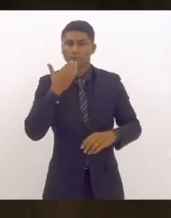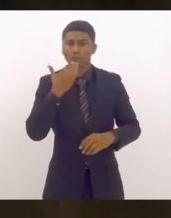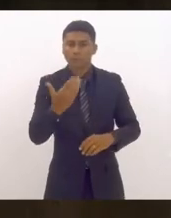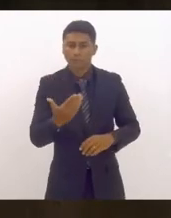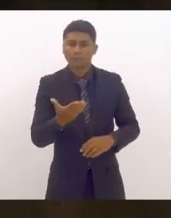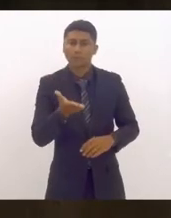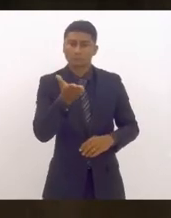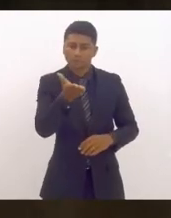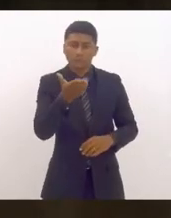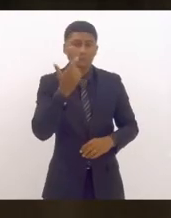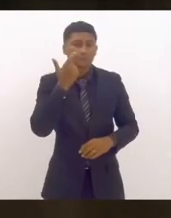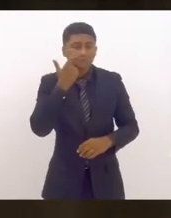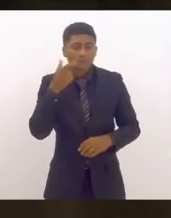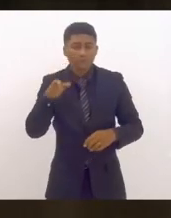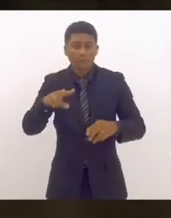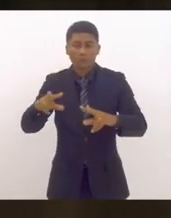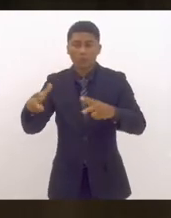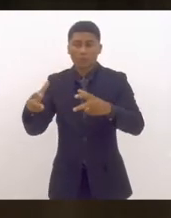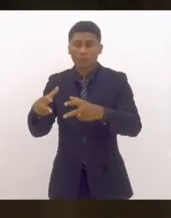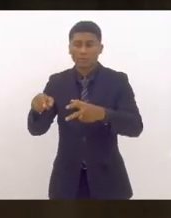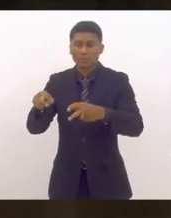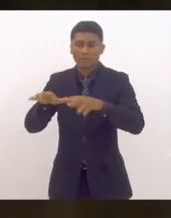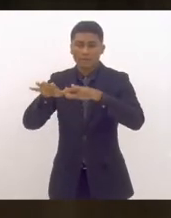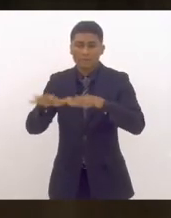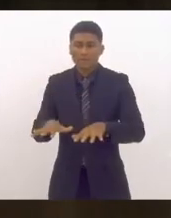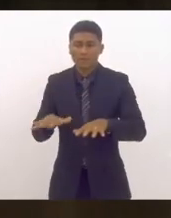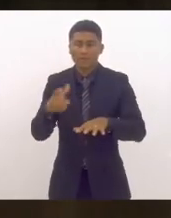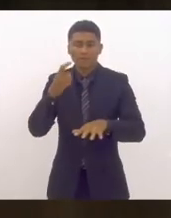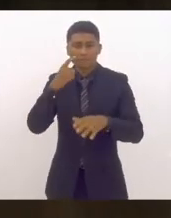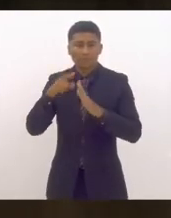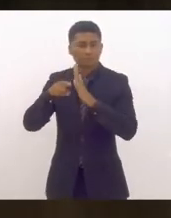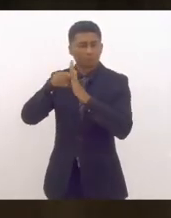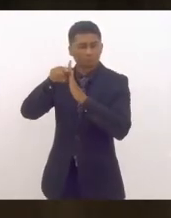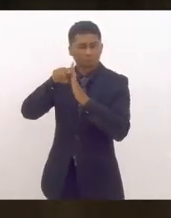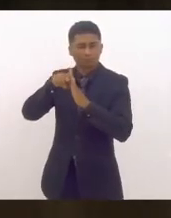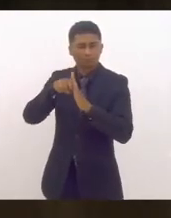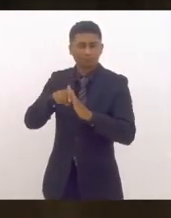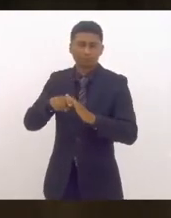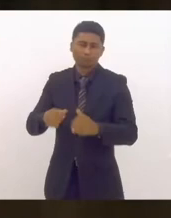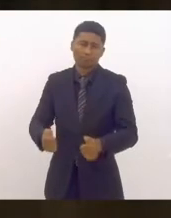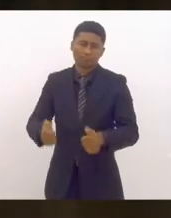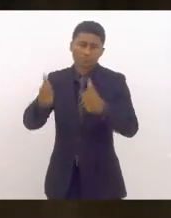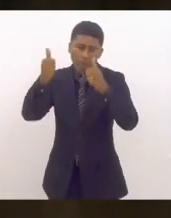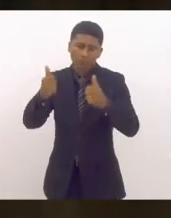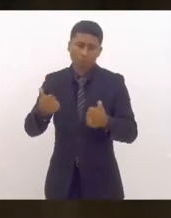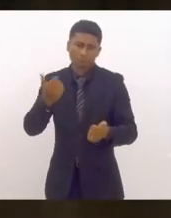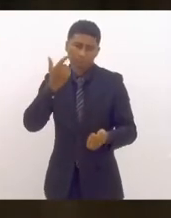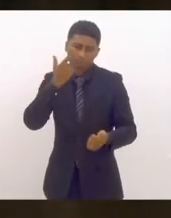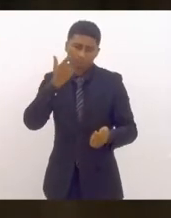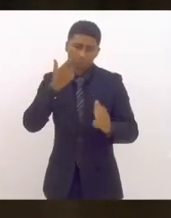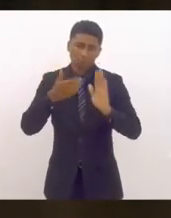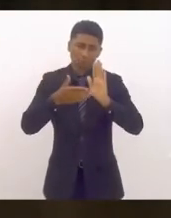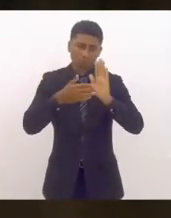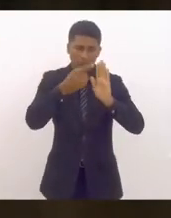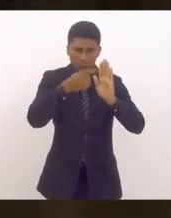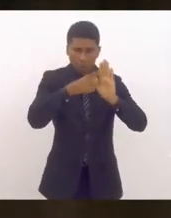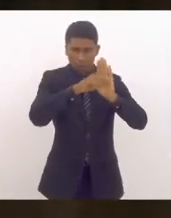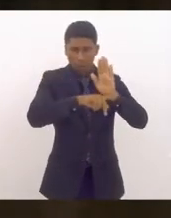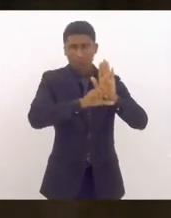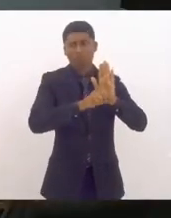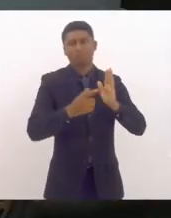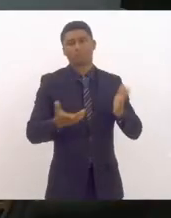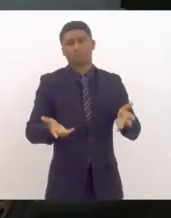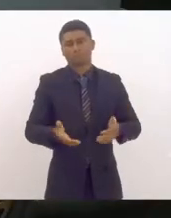envio à comissão permanente para ser melhor analisada a proposta.